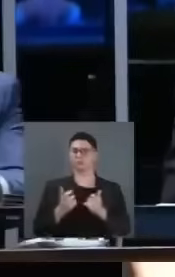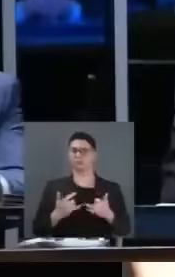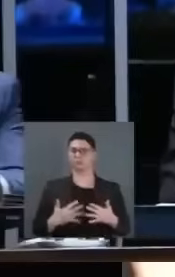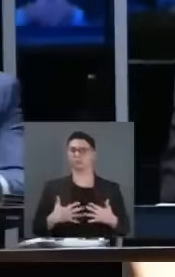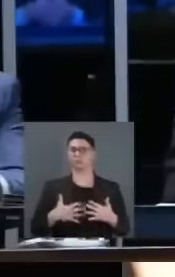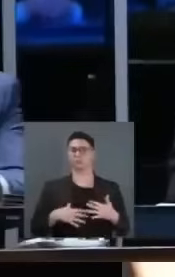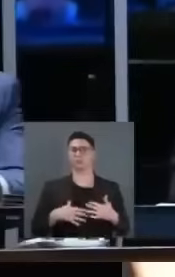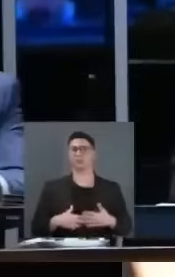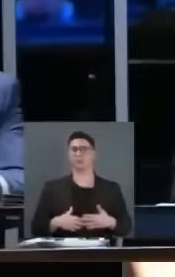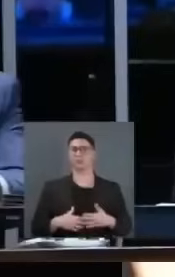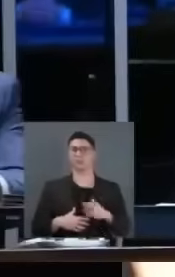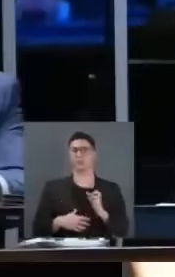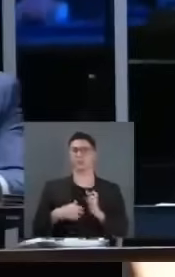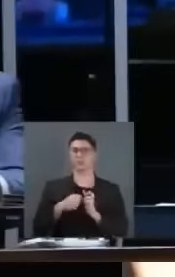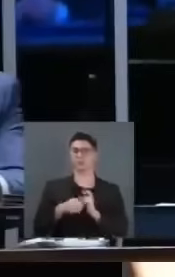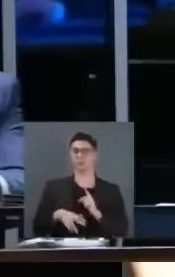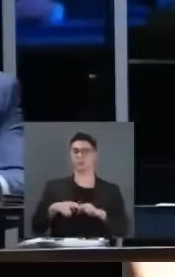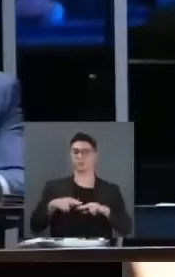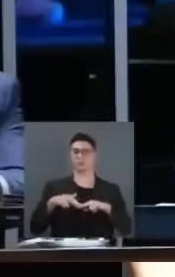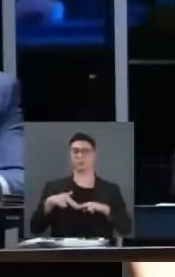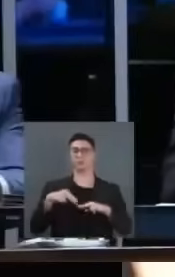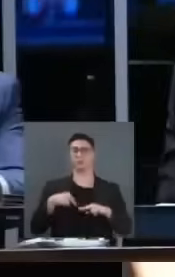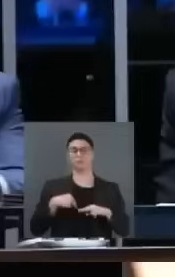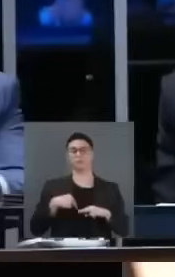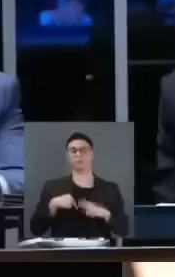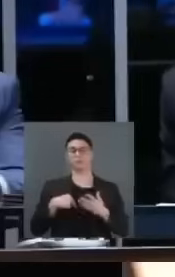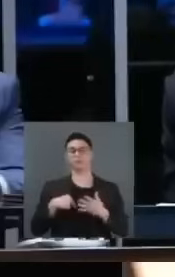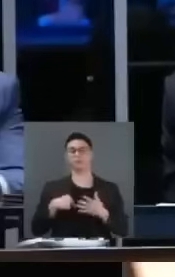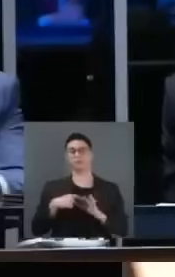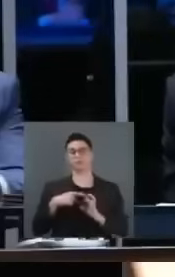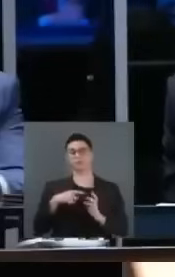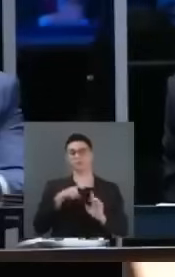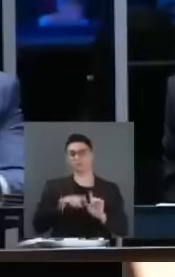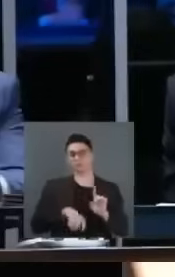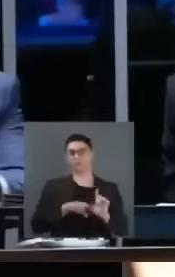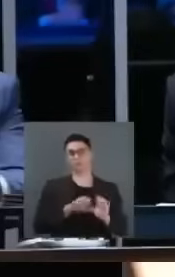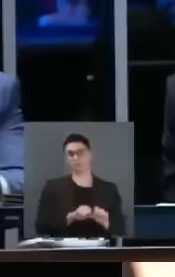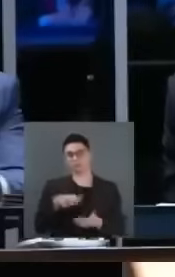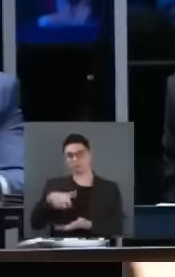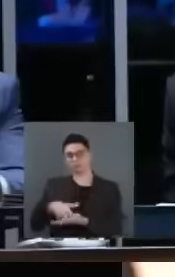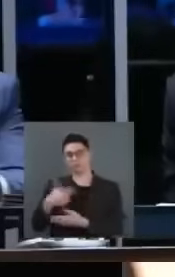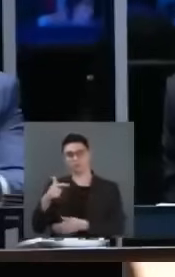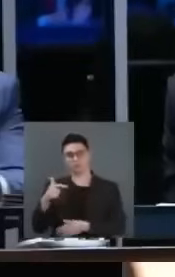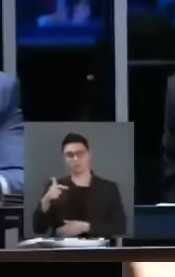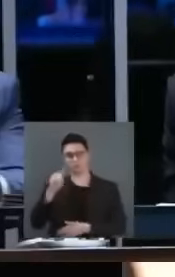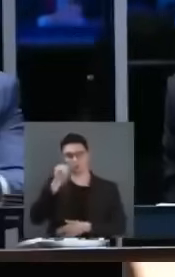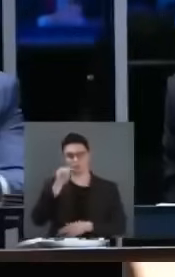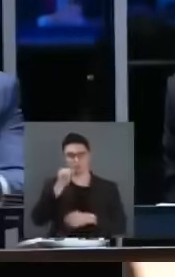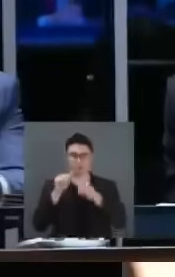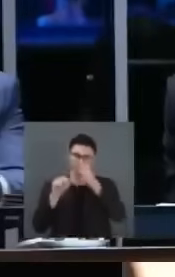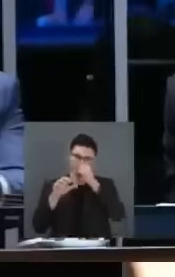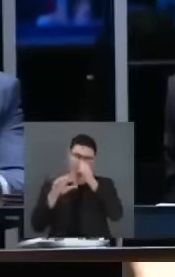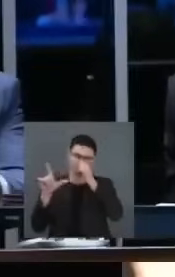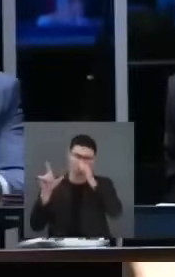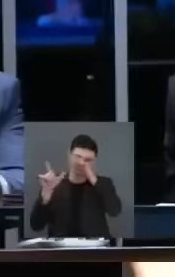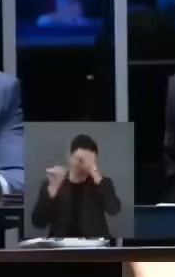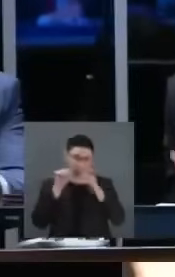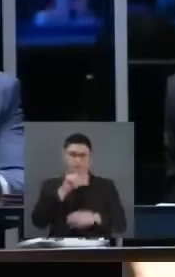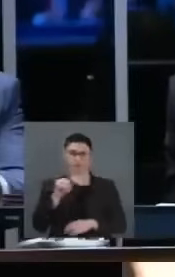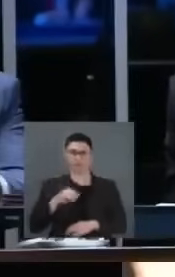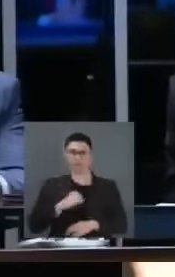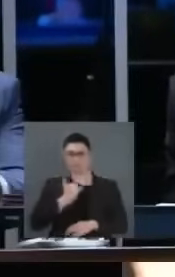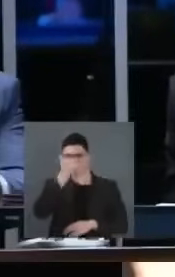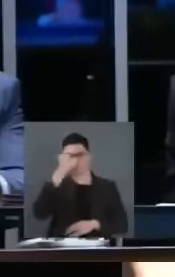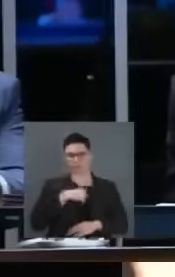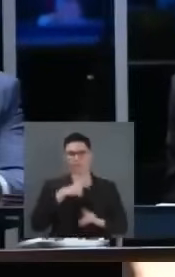decorrente de estupro, evidentemente, pode ser interrompida sem que isso gere uma consequência jurídica para a mãe. Evidente que uma mulher estuprada, que uma